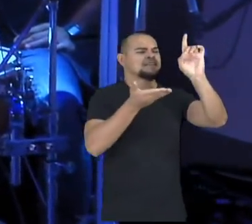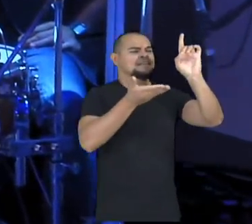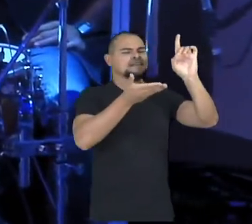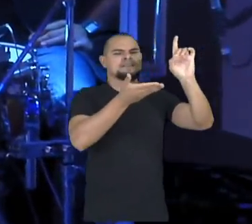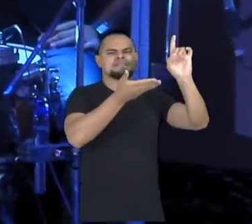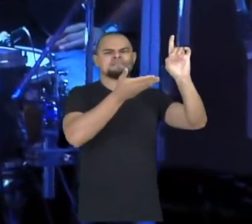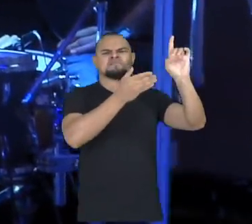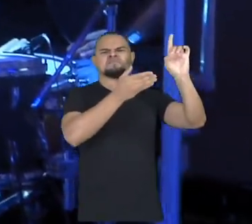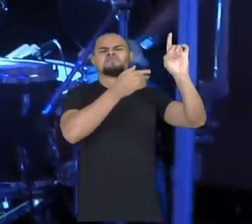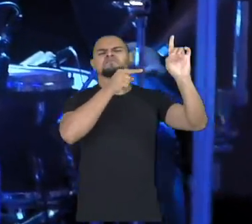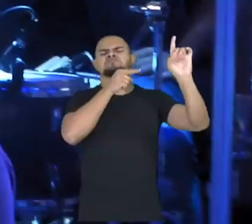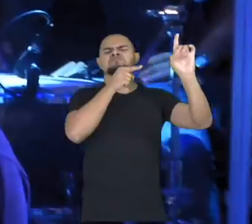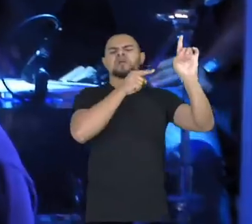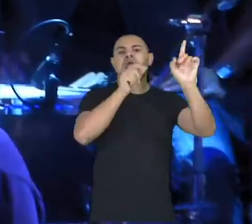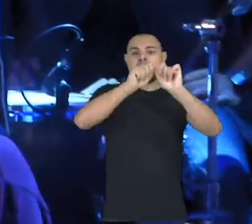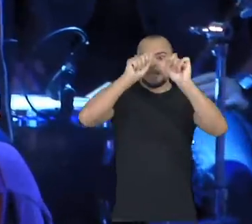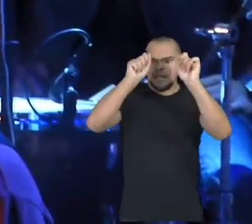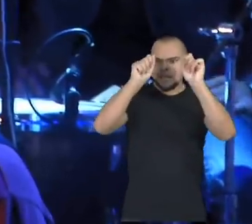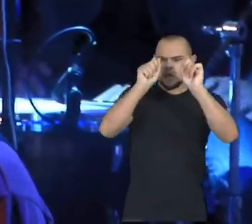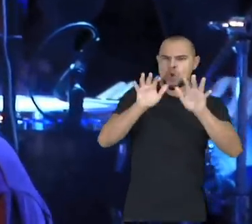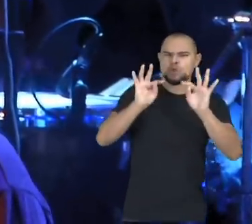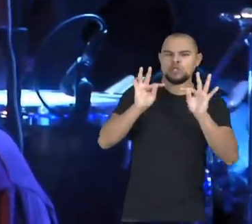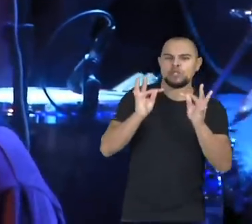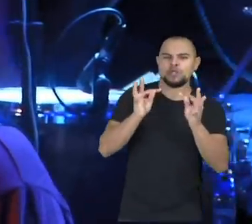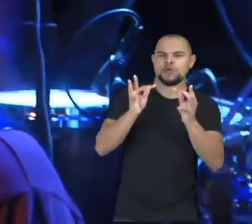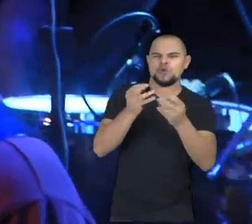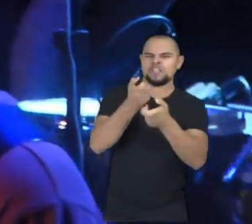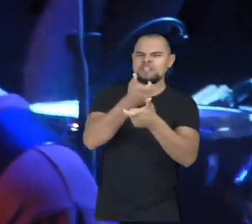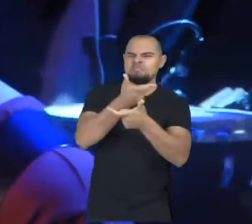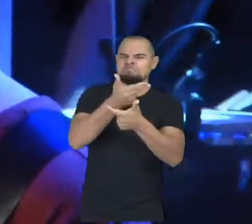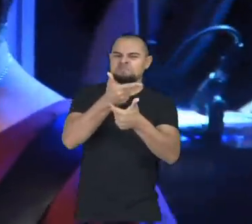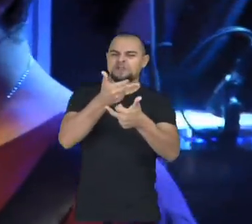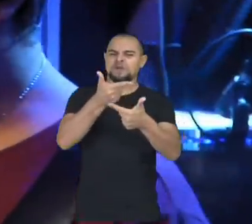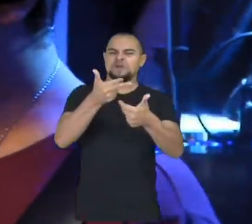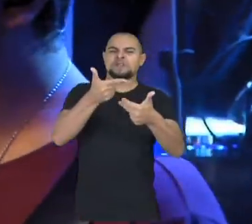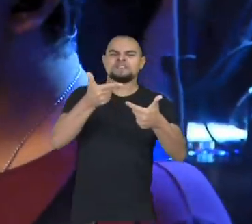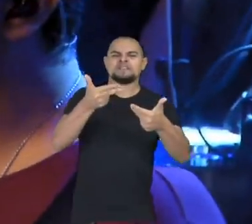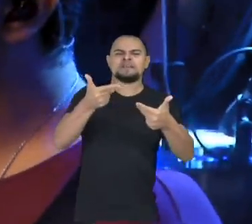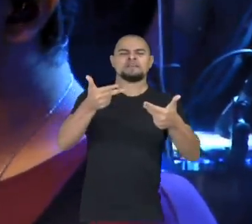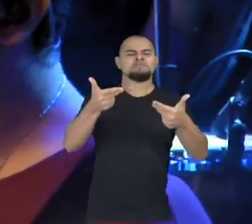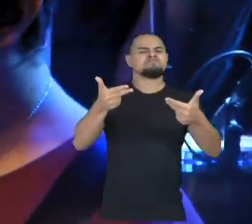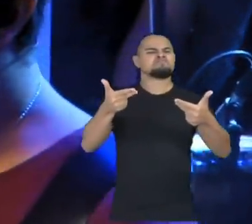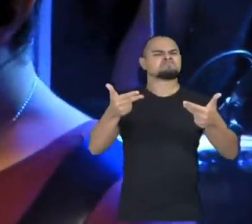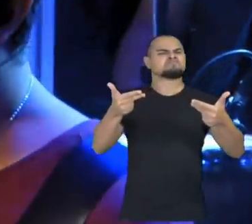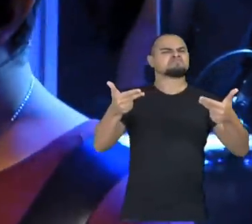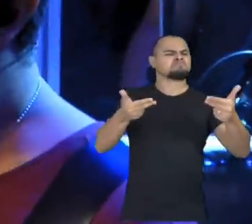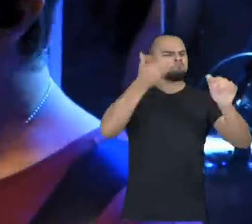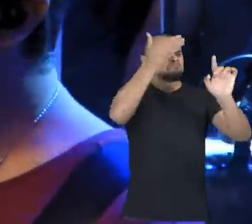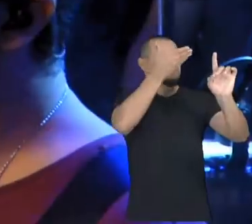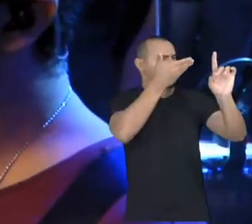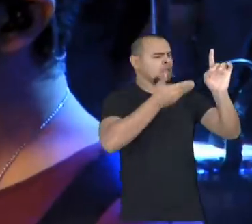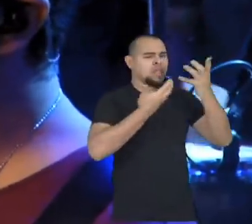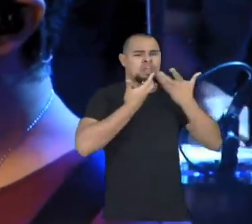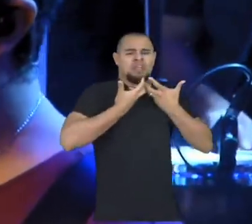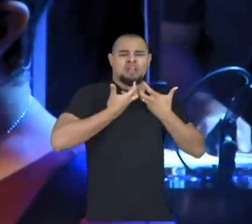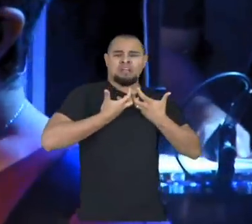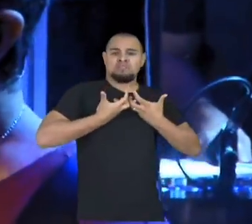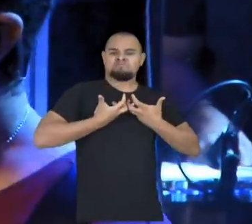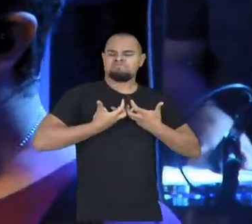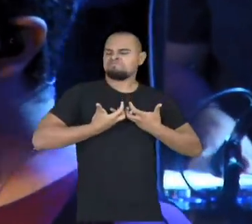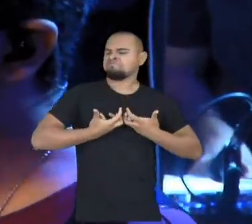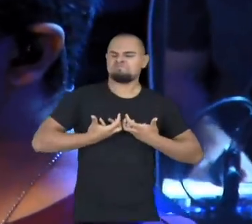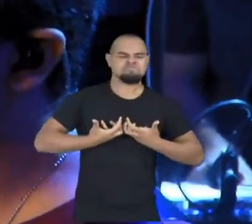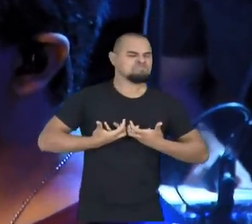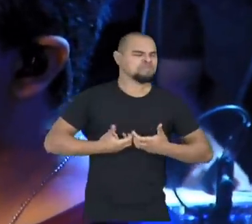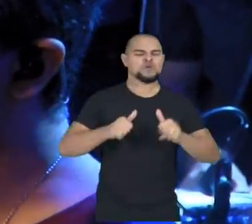Deus. Ele é o Criador de tudo. Nunca se cansará.